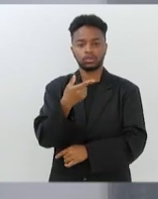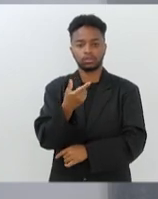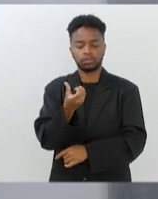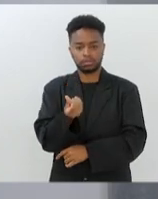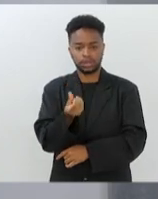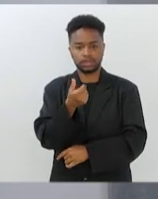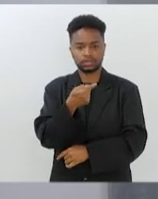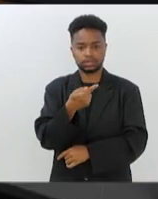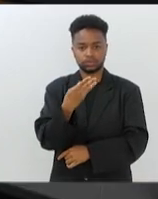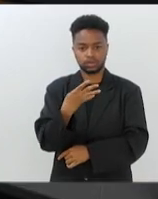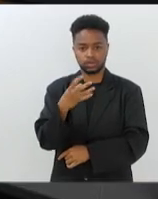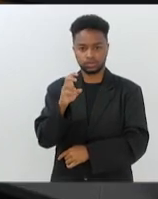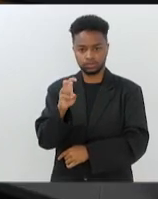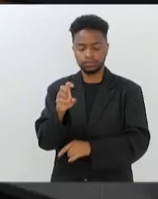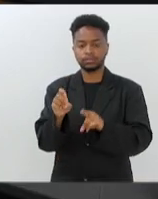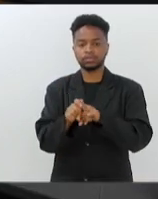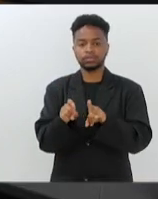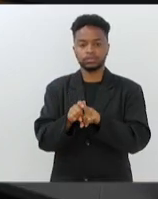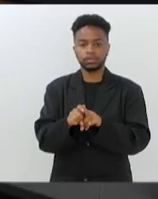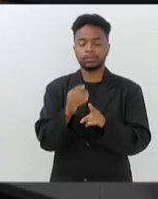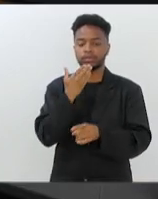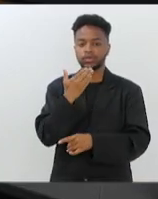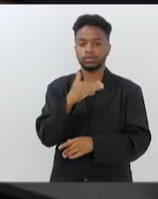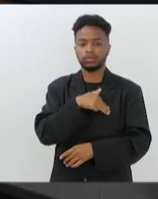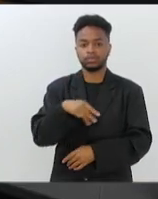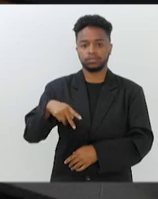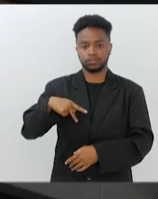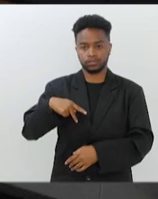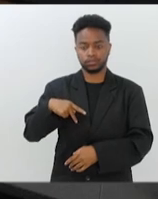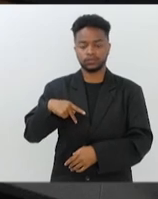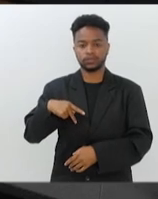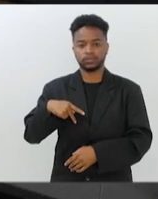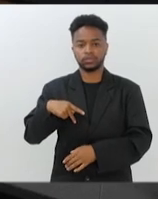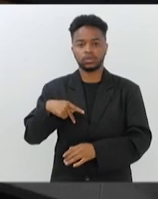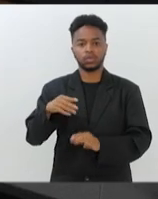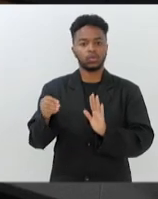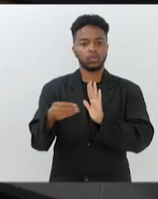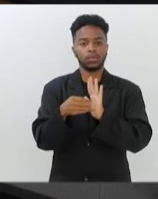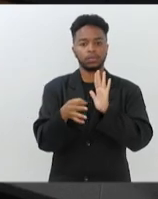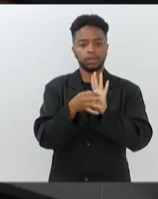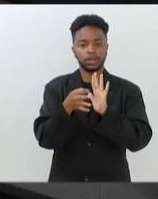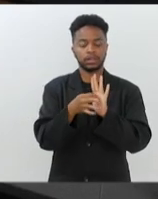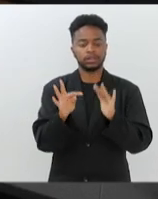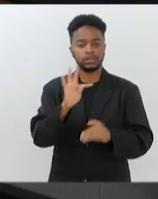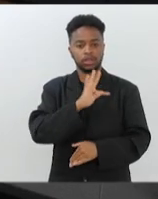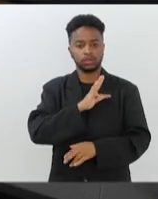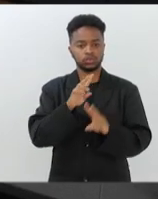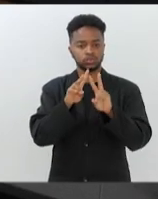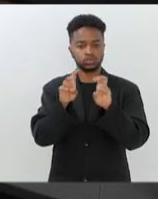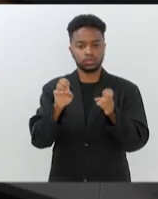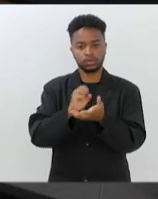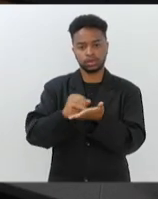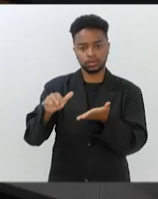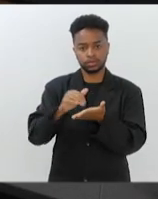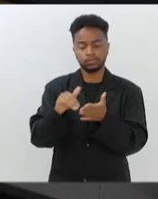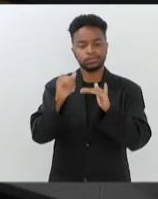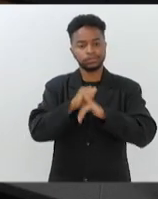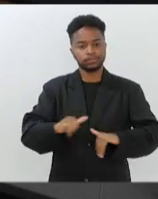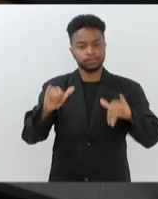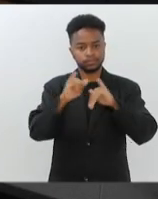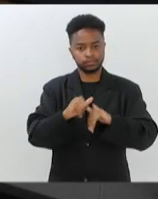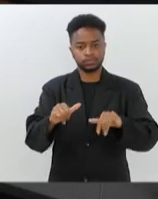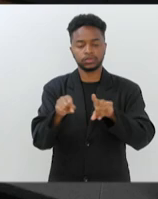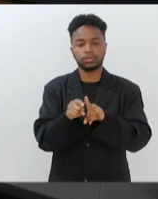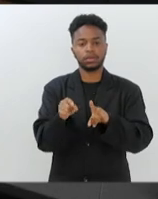19 n e solicitar também ao Ministério Público de contas um parecer técnico sobre os gastos com a publicidade e